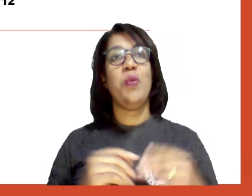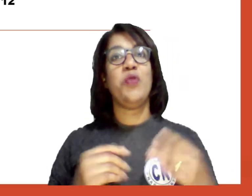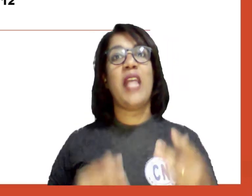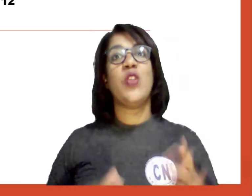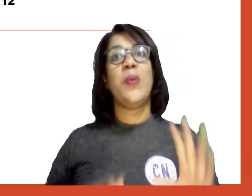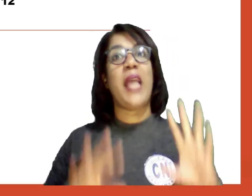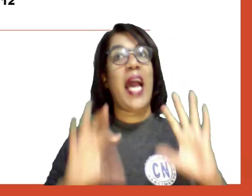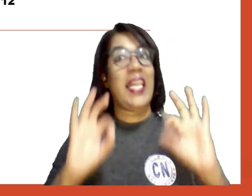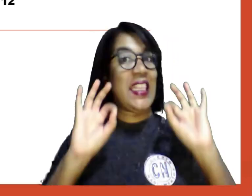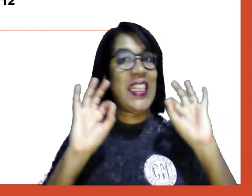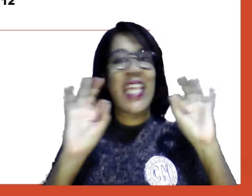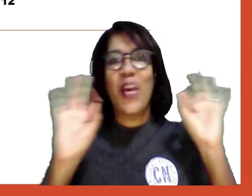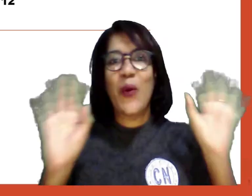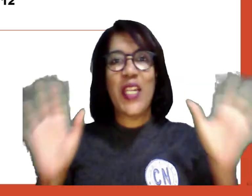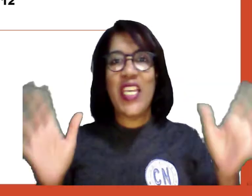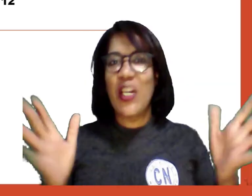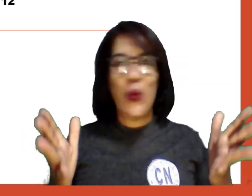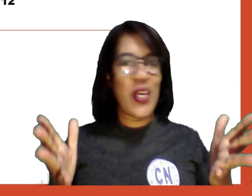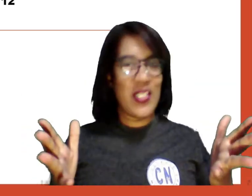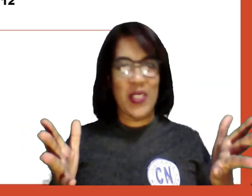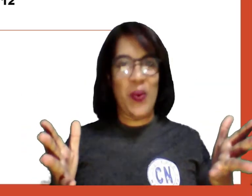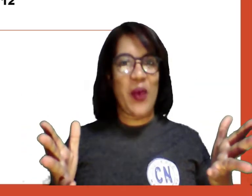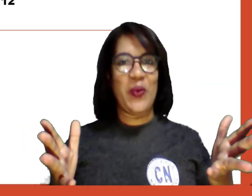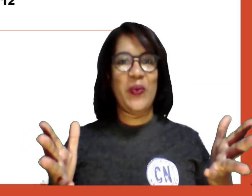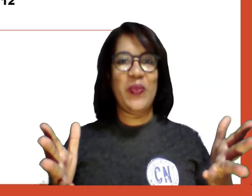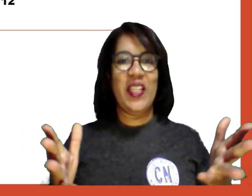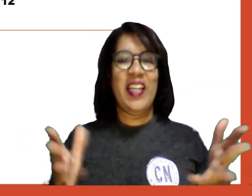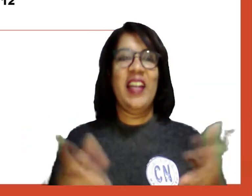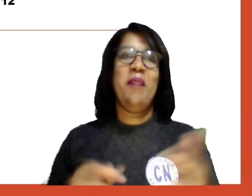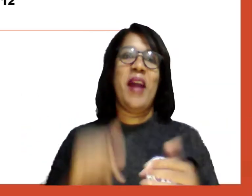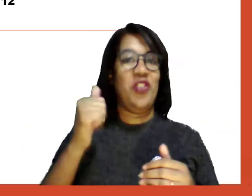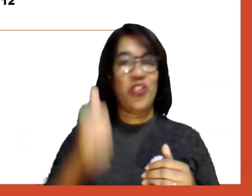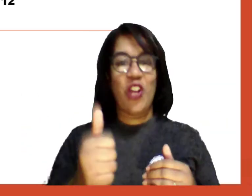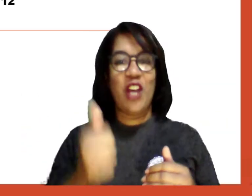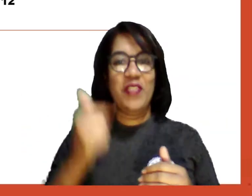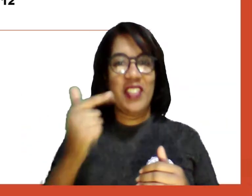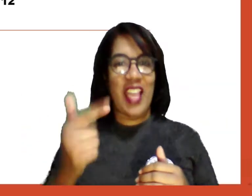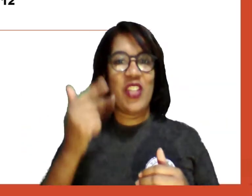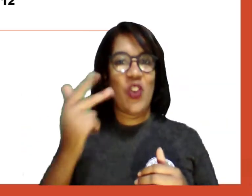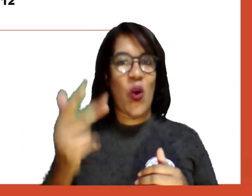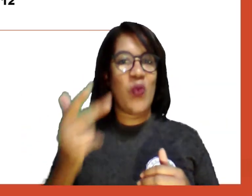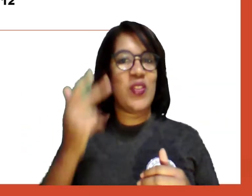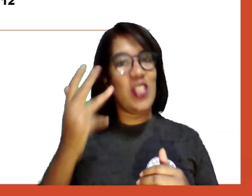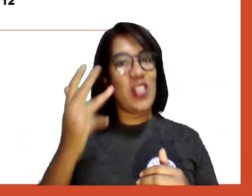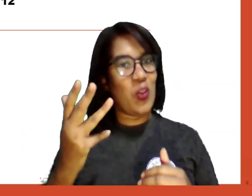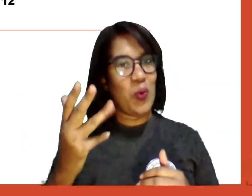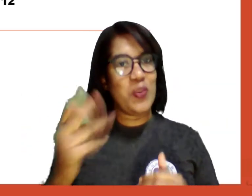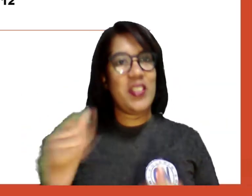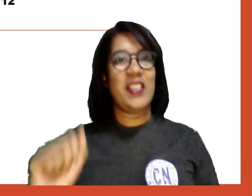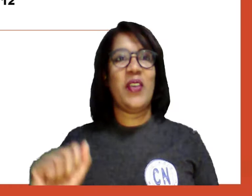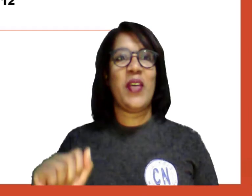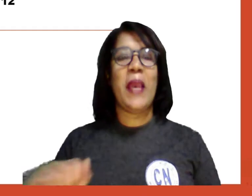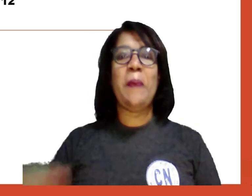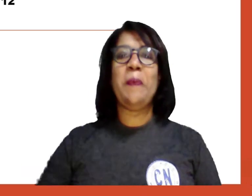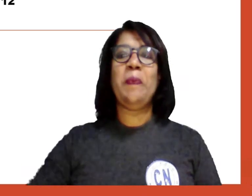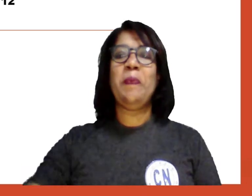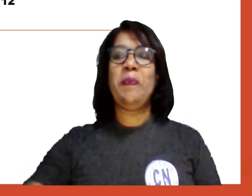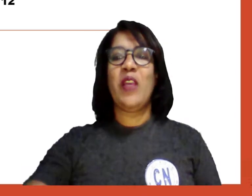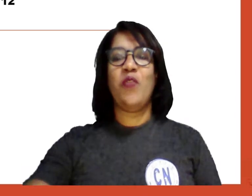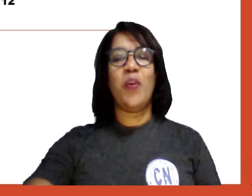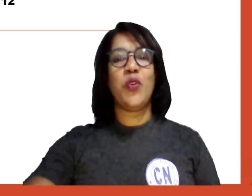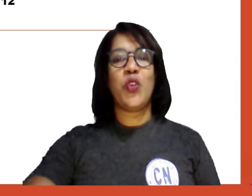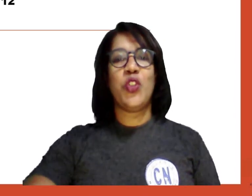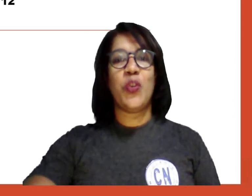filosofia, e vamos falar sobre a teoria do conhecimento. Páginas 9, 10, 11 e 12,